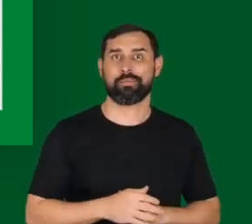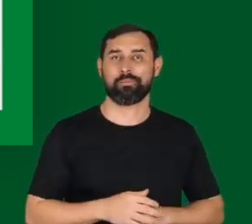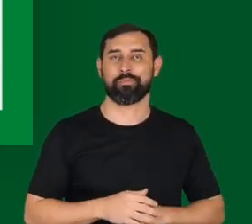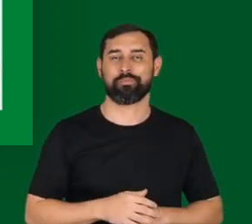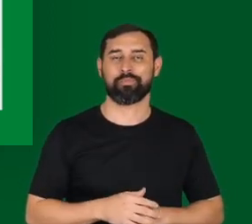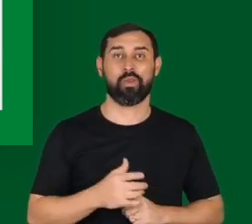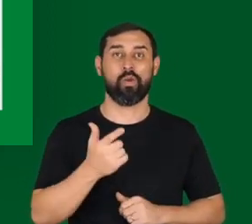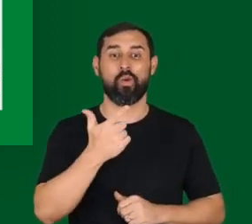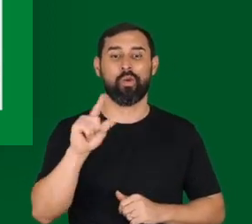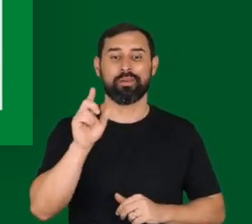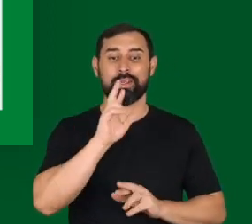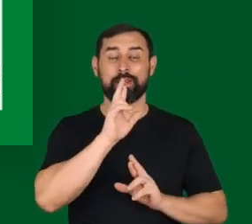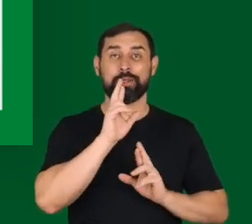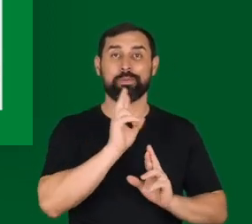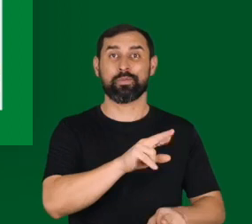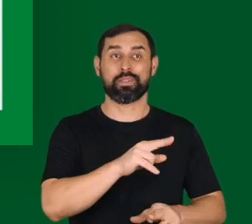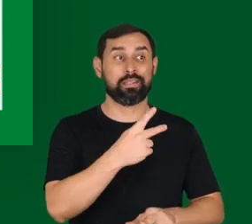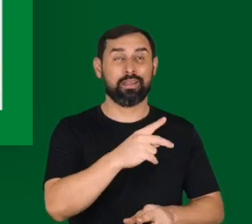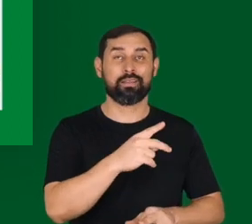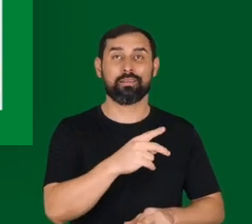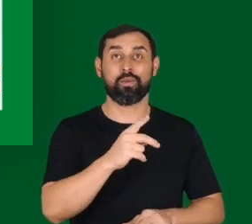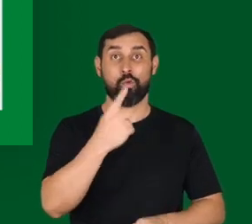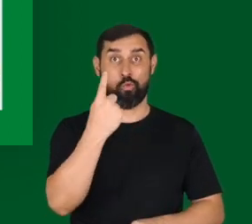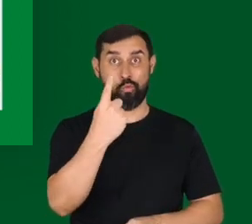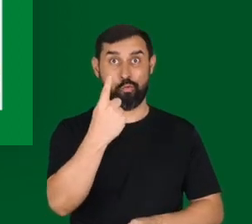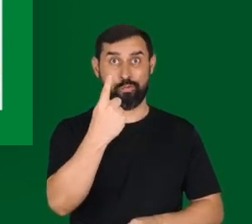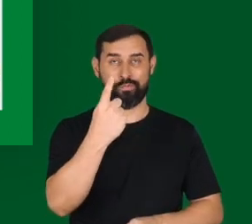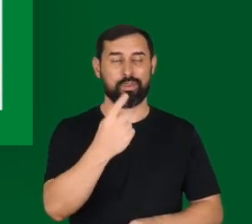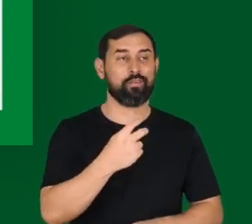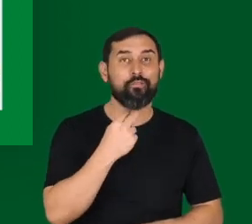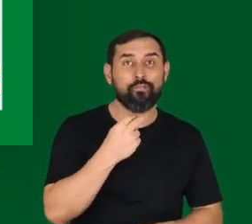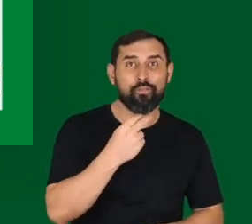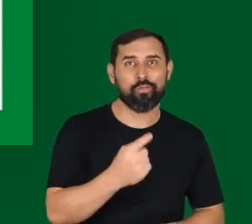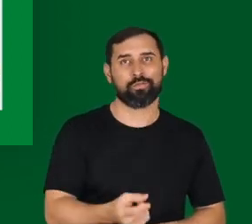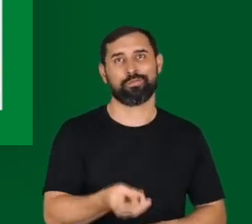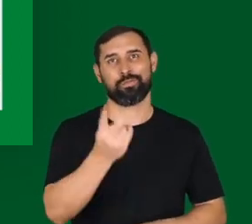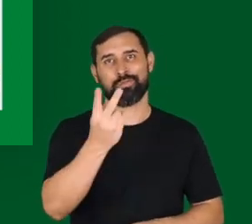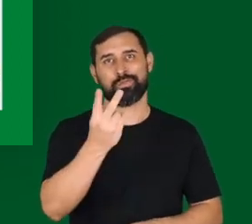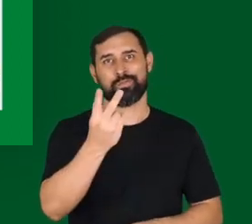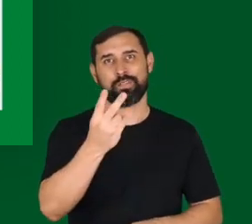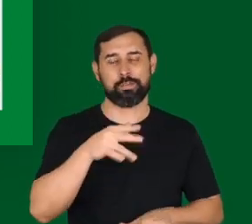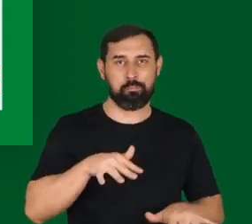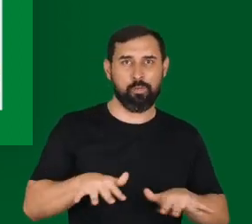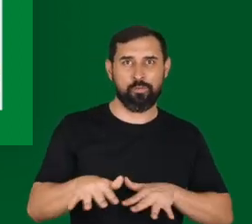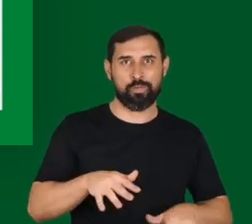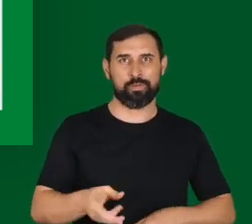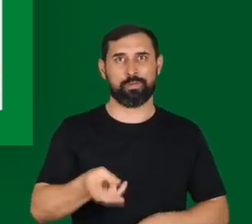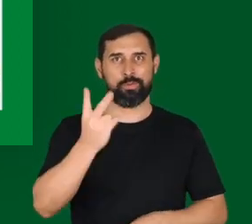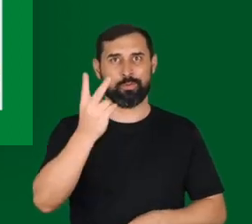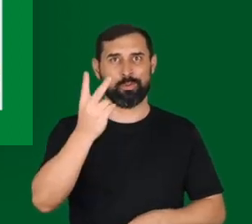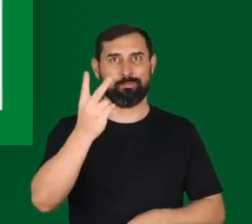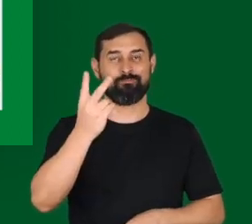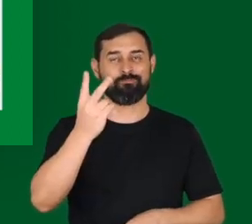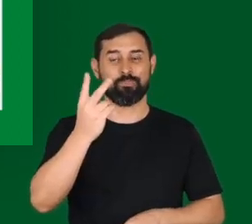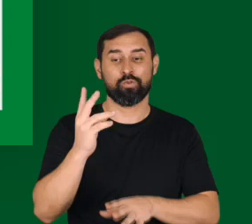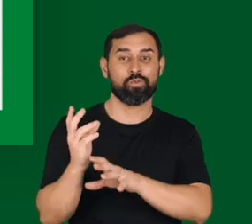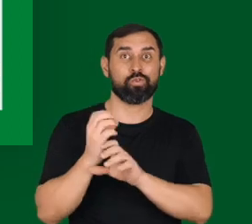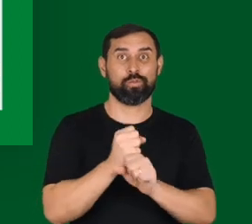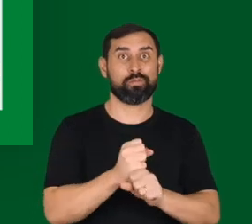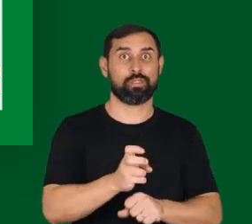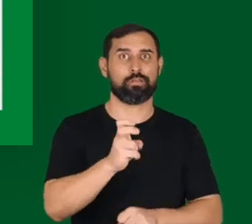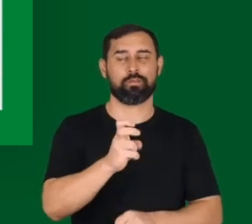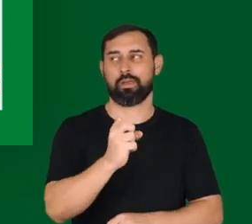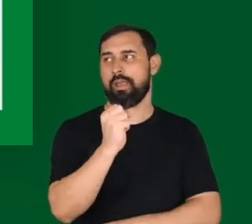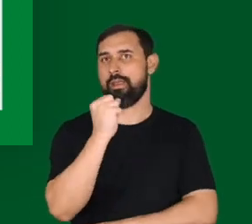o Glasgow, ó, resposta ocular 1, resposta verbal 2, resposta motora 2. Então, Glasgow de 5,